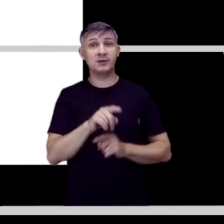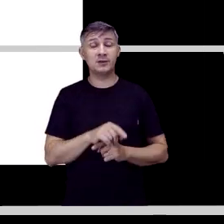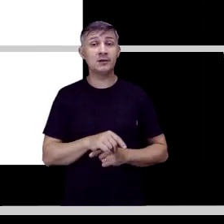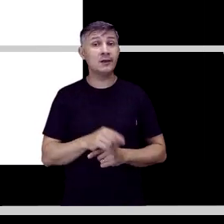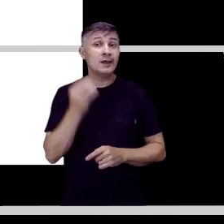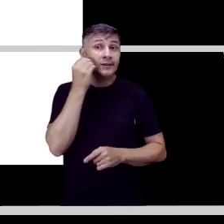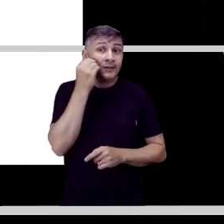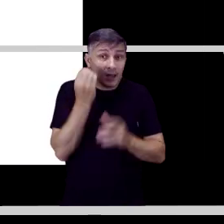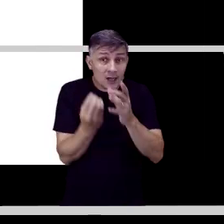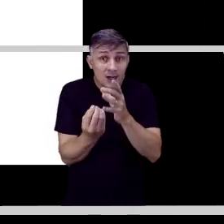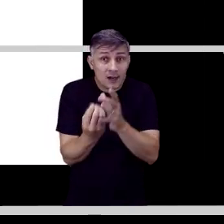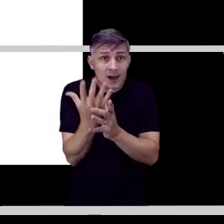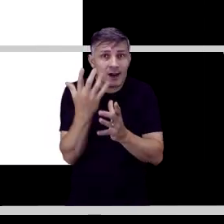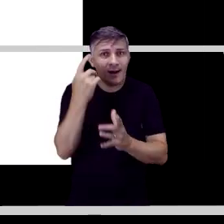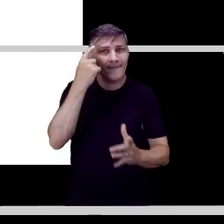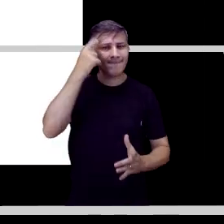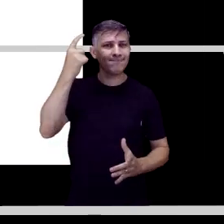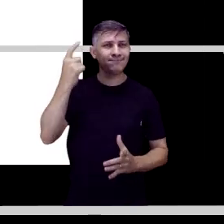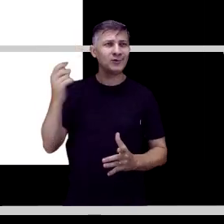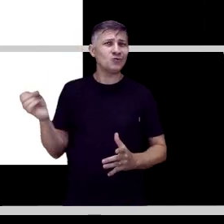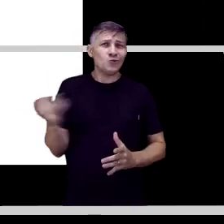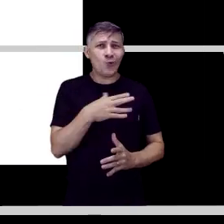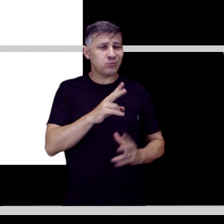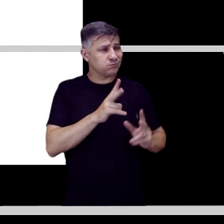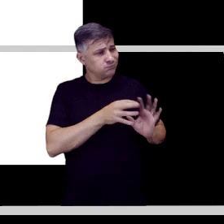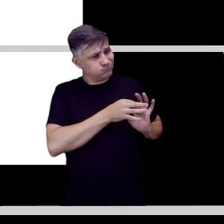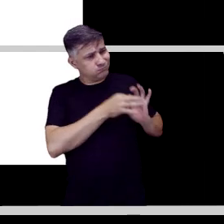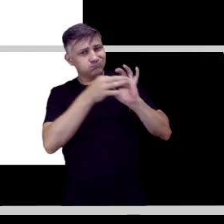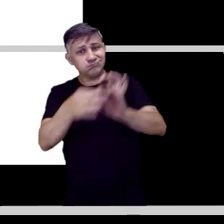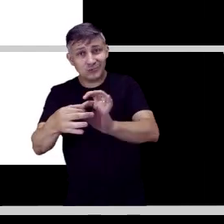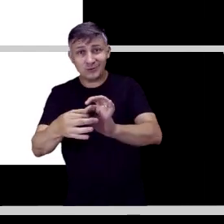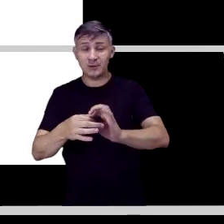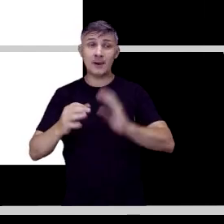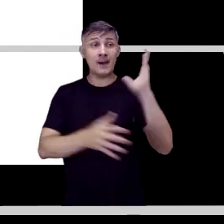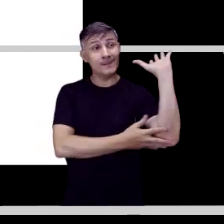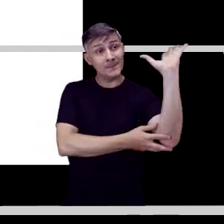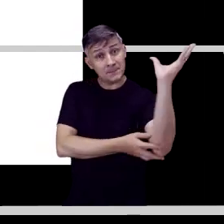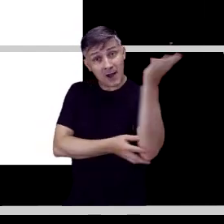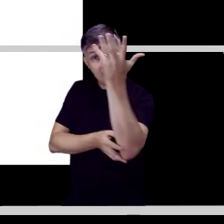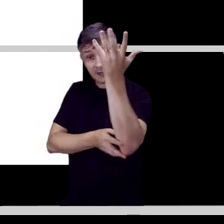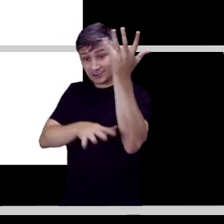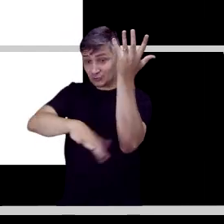para tentar criar uma continuidade do parque também